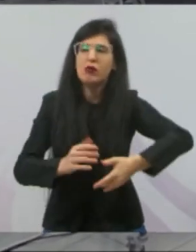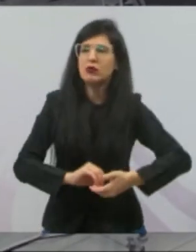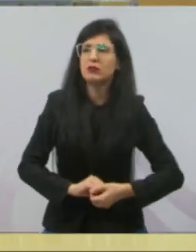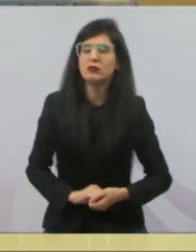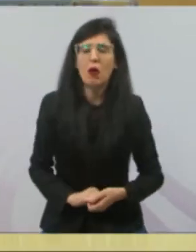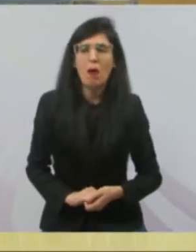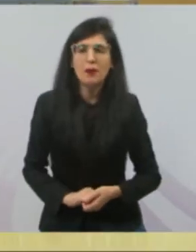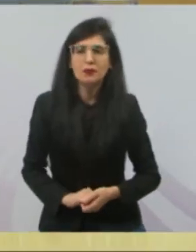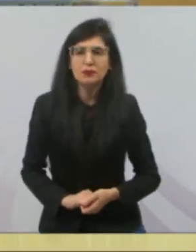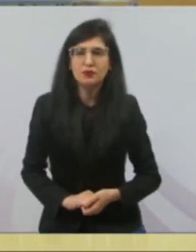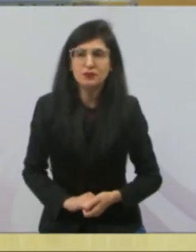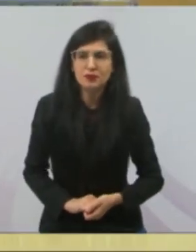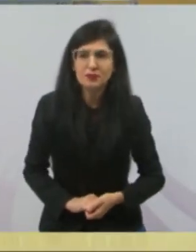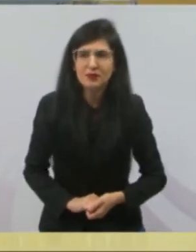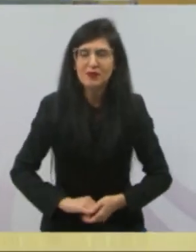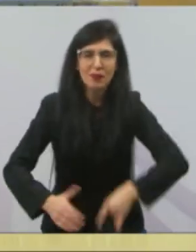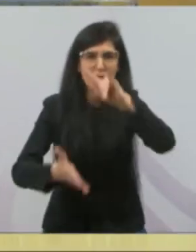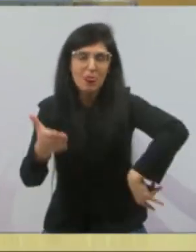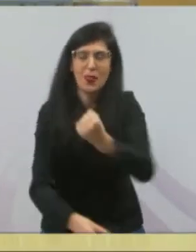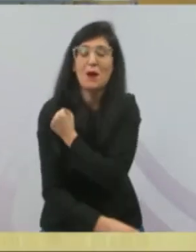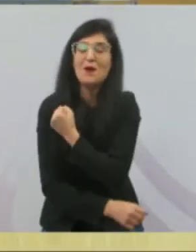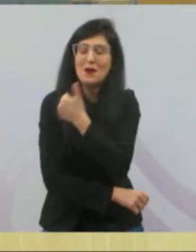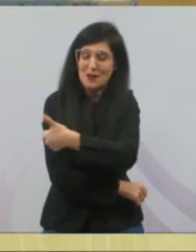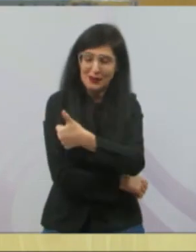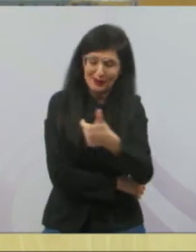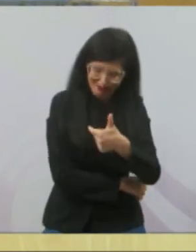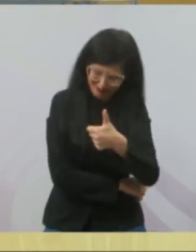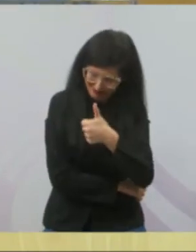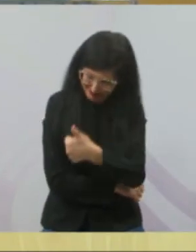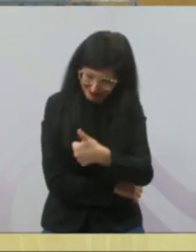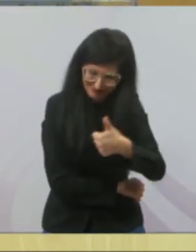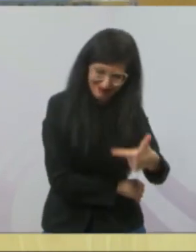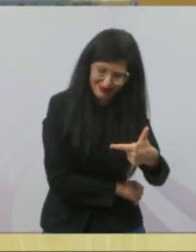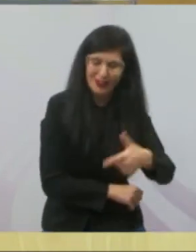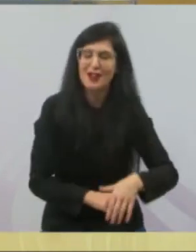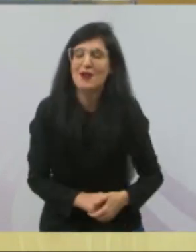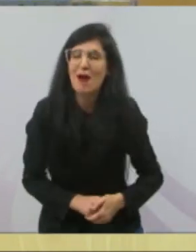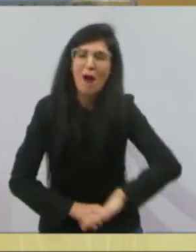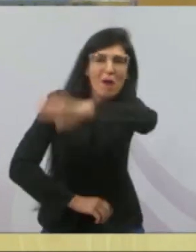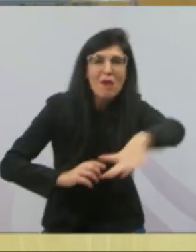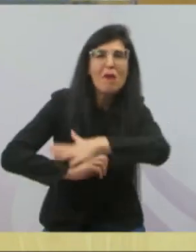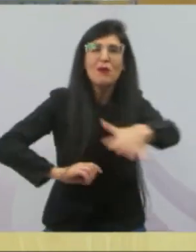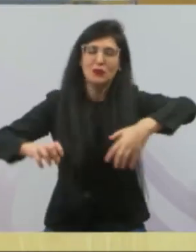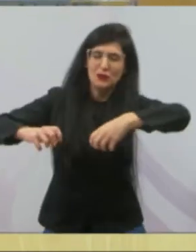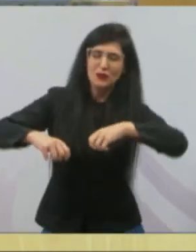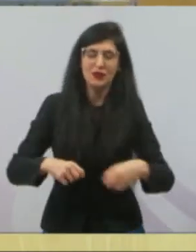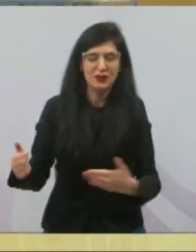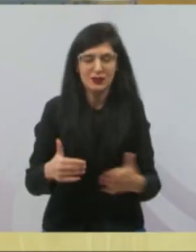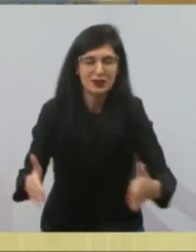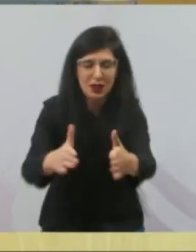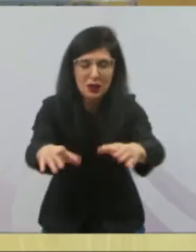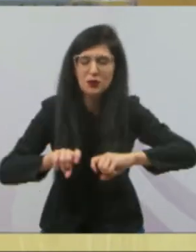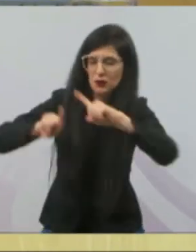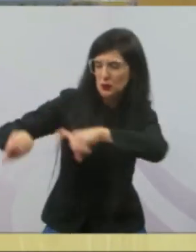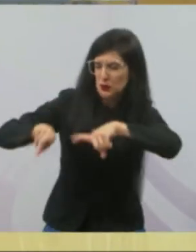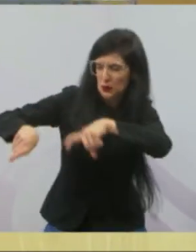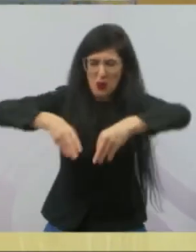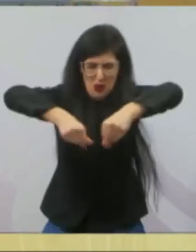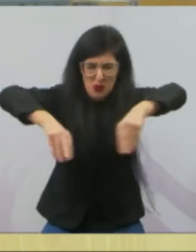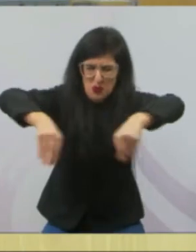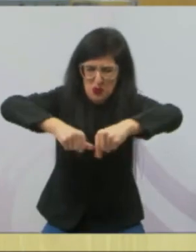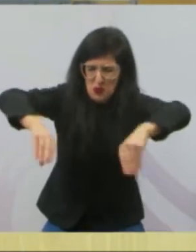local seguro. Já este ano, juntamente com a equipe técnica da ASPAD, compareceu a uma reunião agendada com o